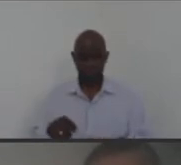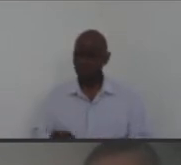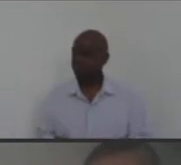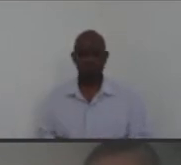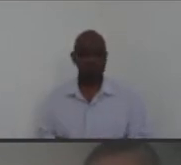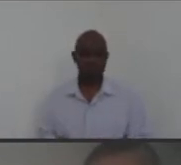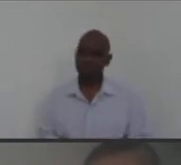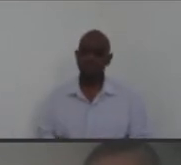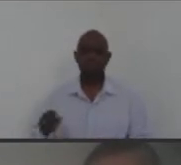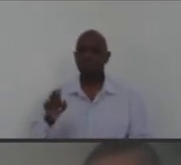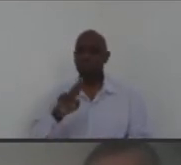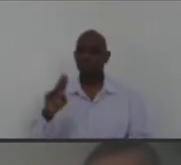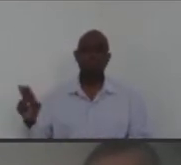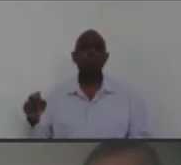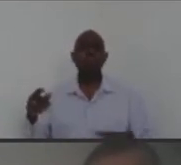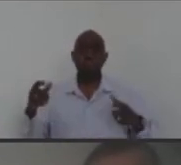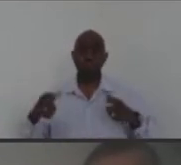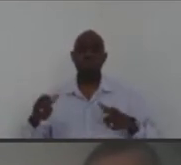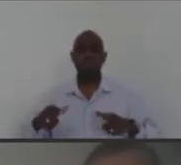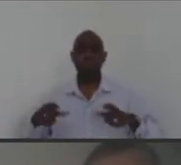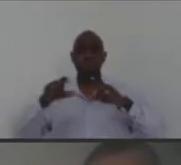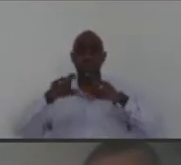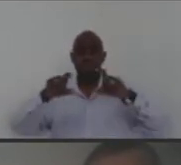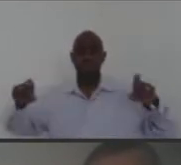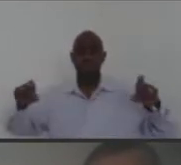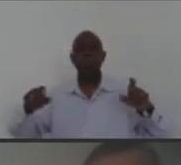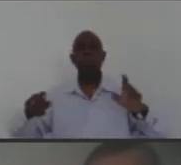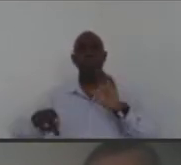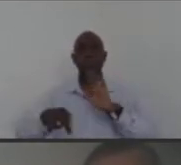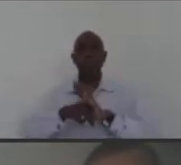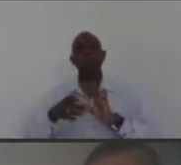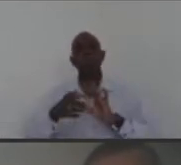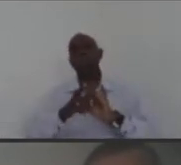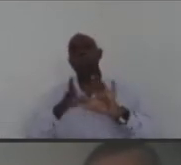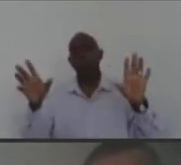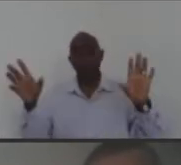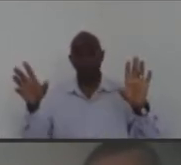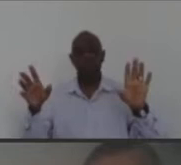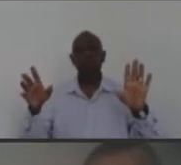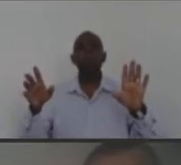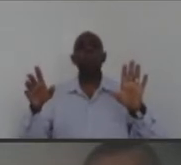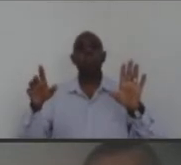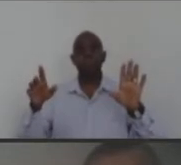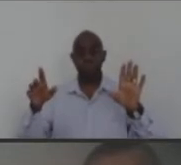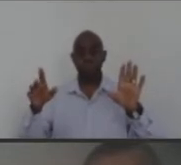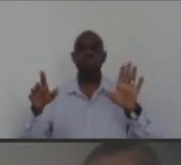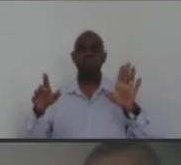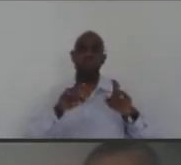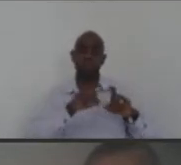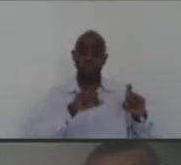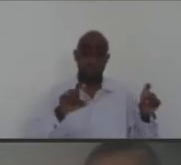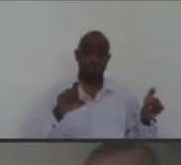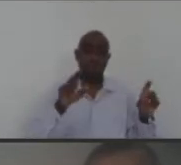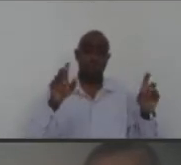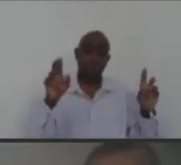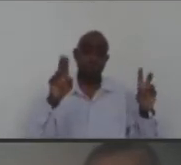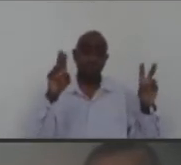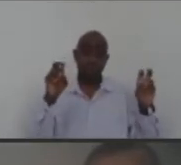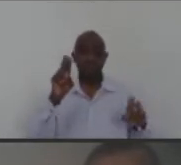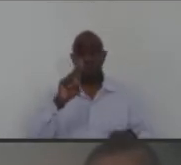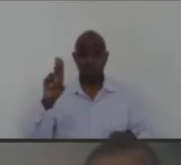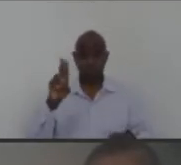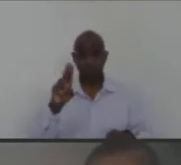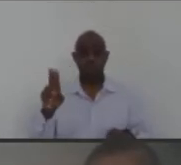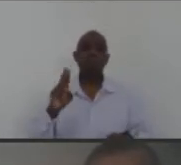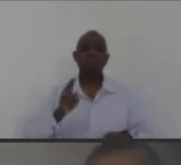denominando sistema de lazer, porque está como espaço de livre uso, não está criando o nome. Ela está dando forma